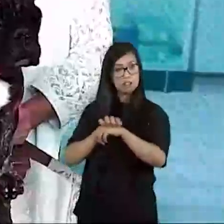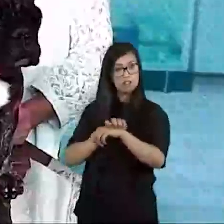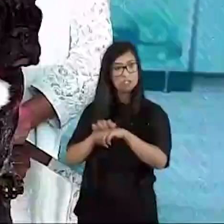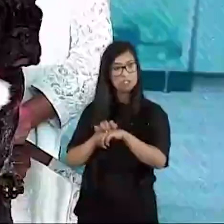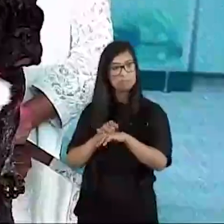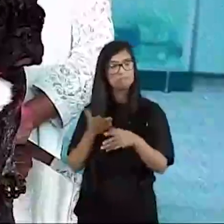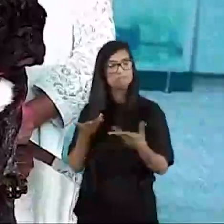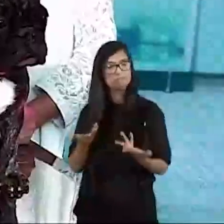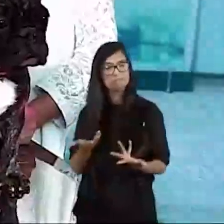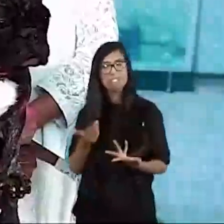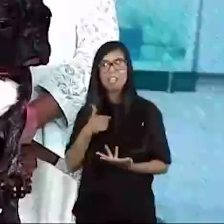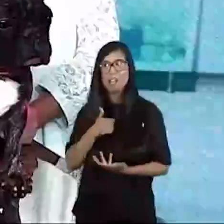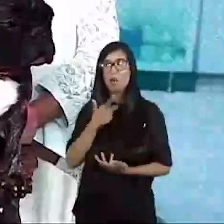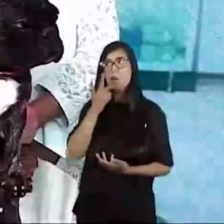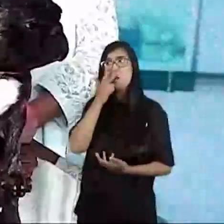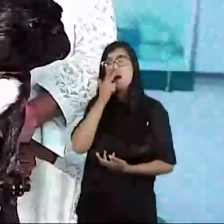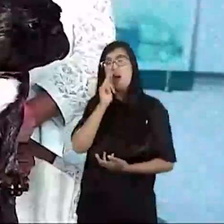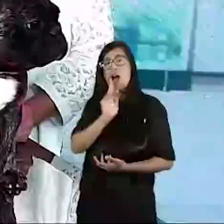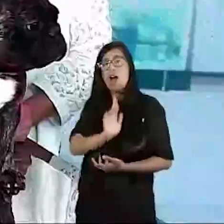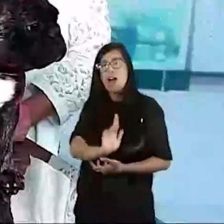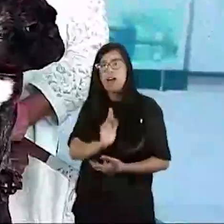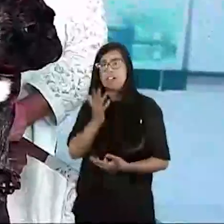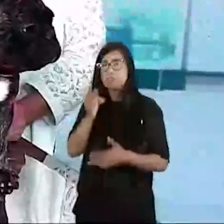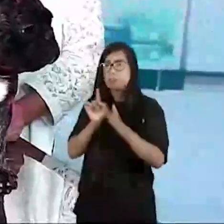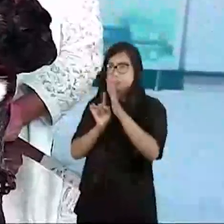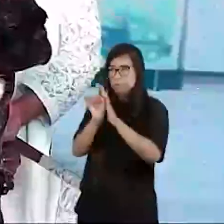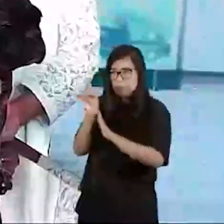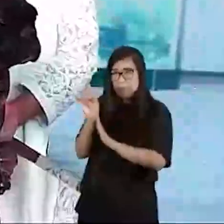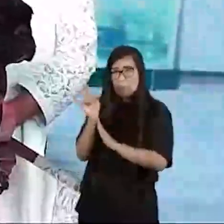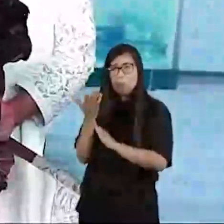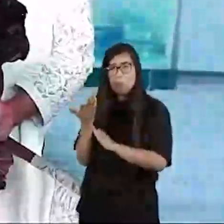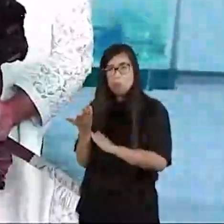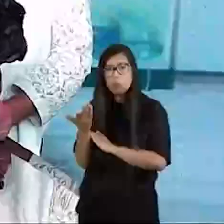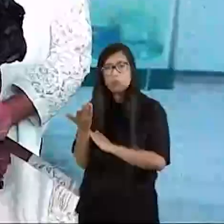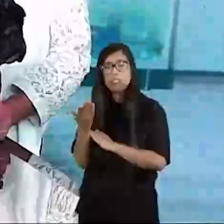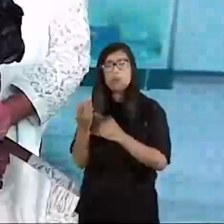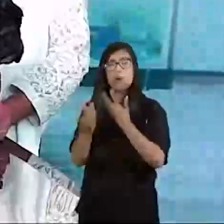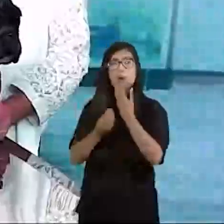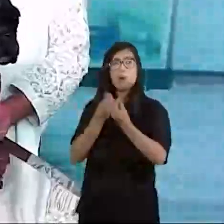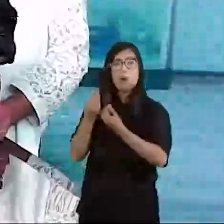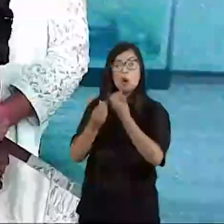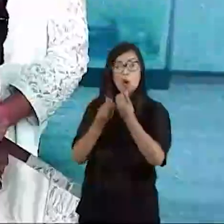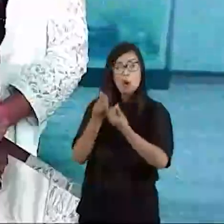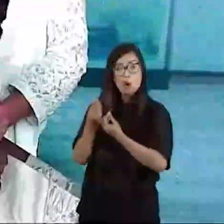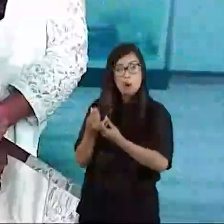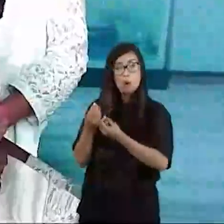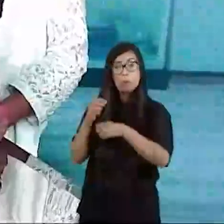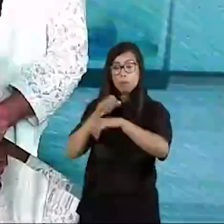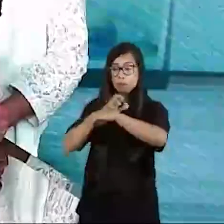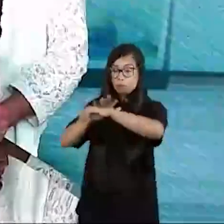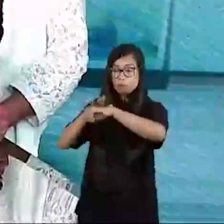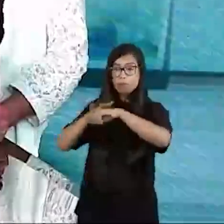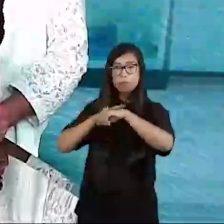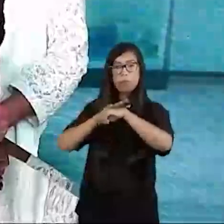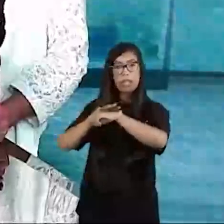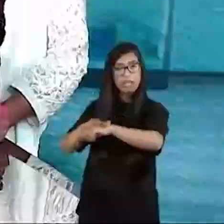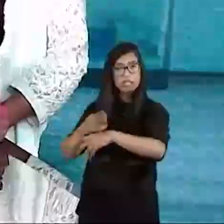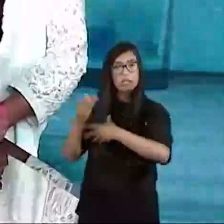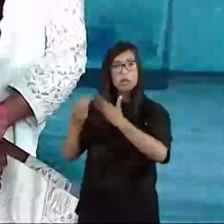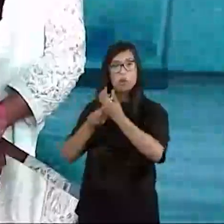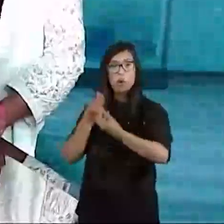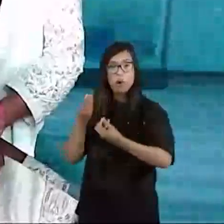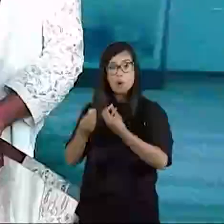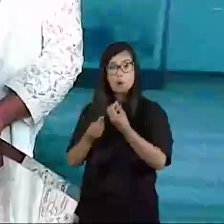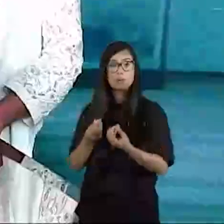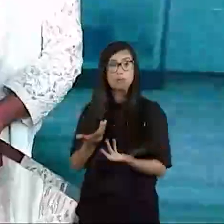algum ponto de infecção que esteja justificando essa coceira? Que infecção poderia ser? Bom, eu vou mostrar para vocês as técnicas